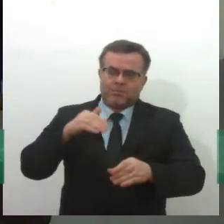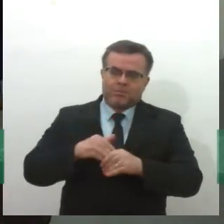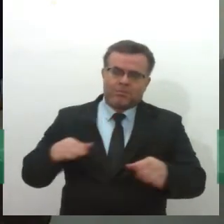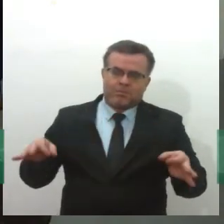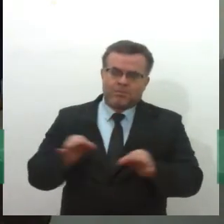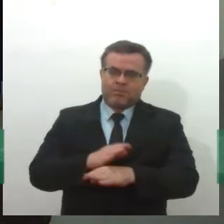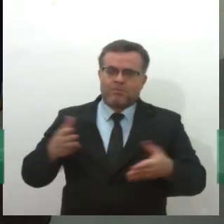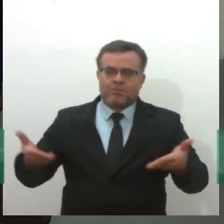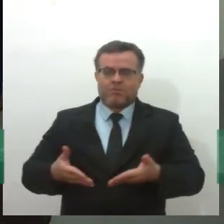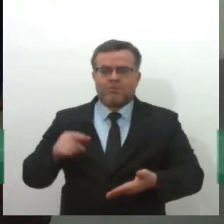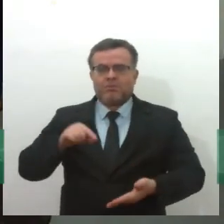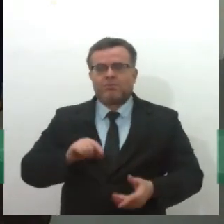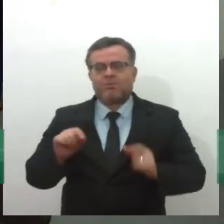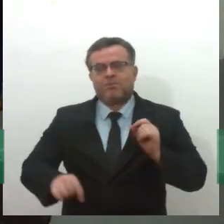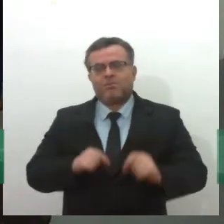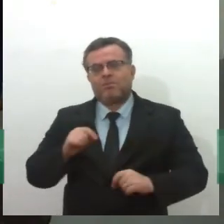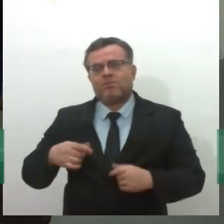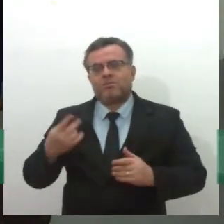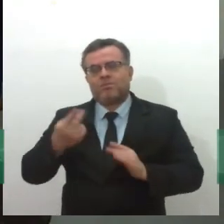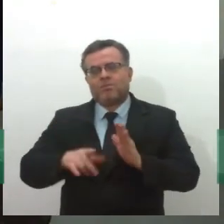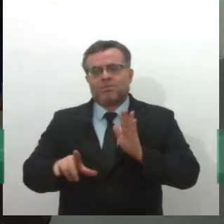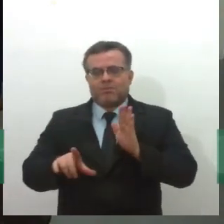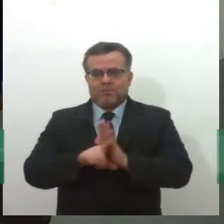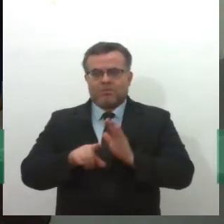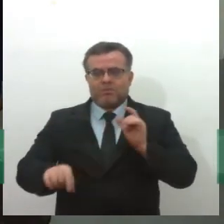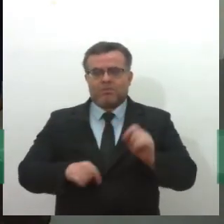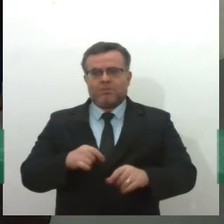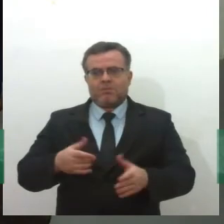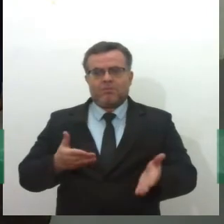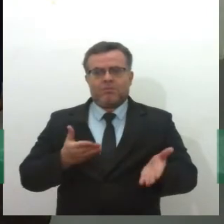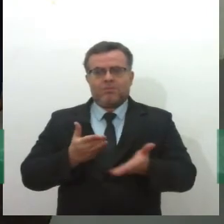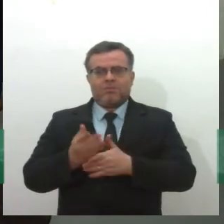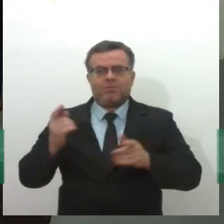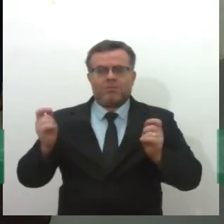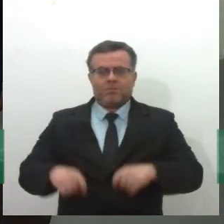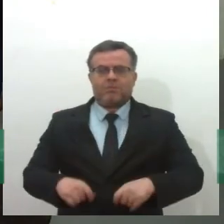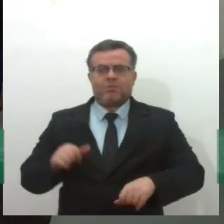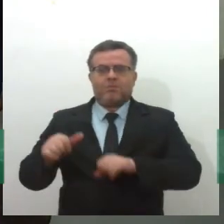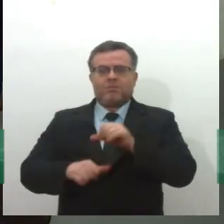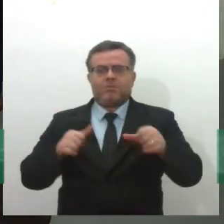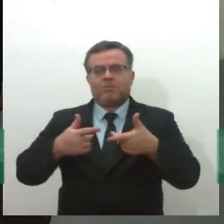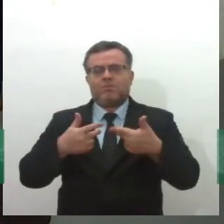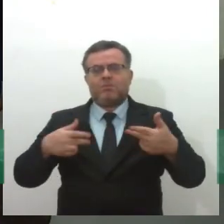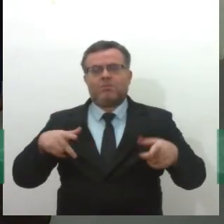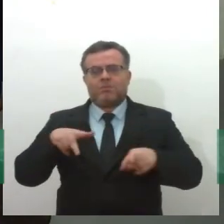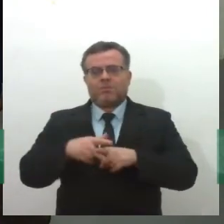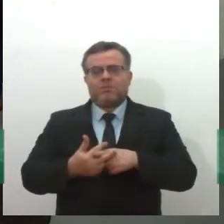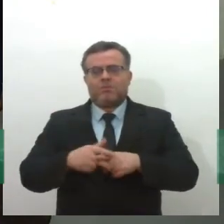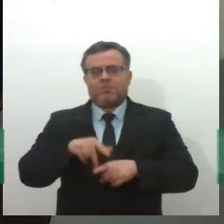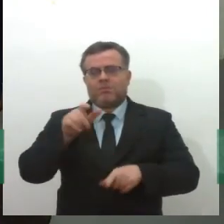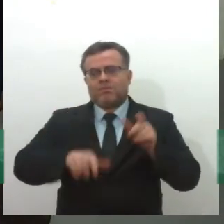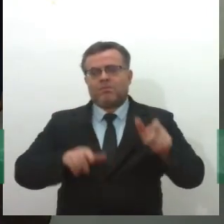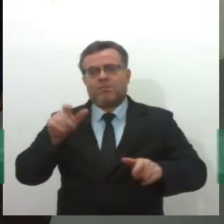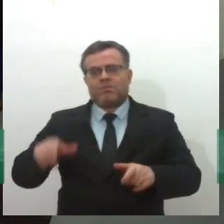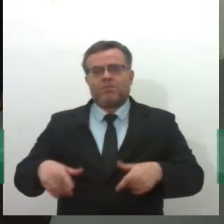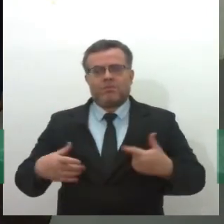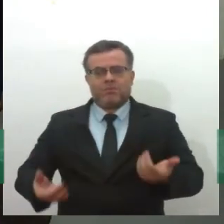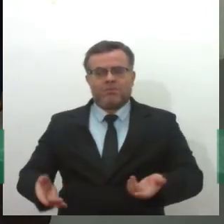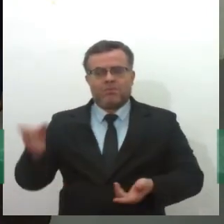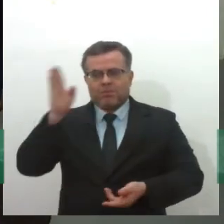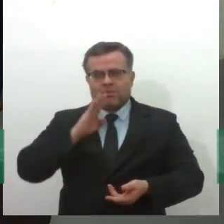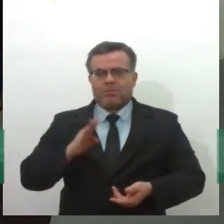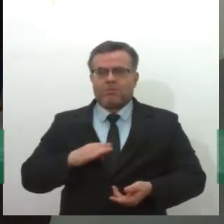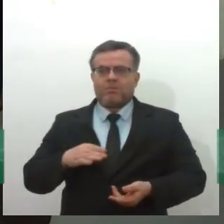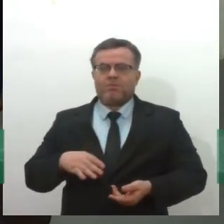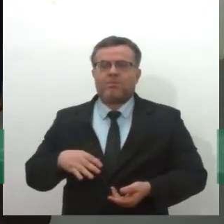plenário, se essa PEC for votada e se ela for aprovada, ela pode reconfigurar o cenário de candidaturas e mandatos no Brasil?